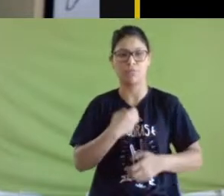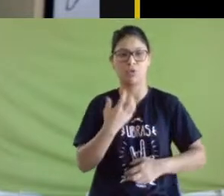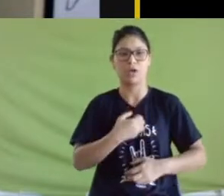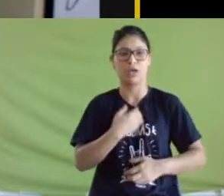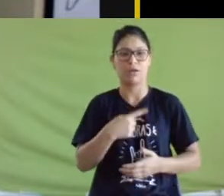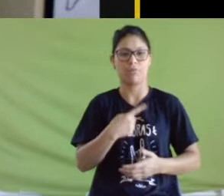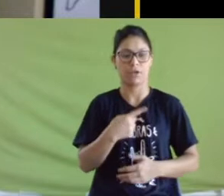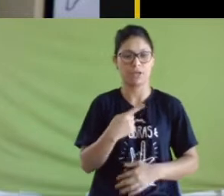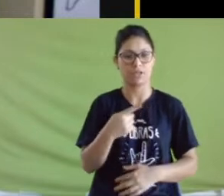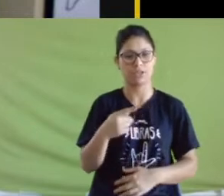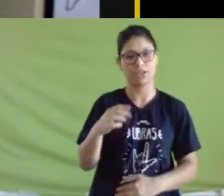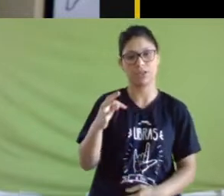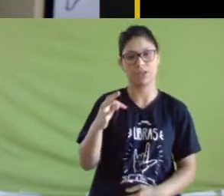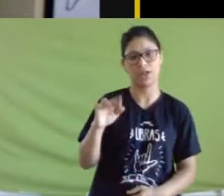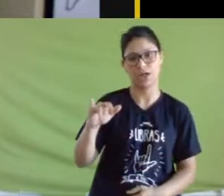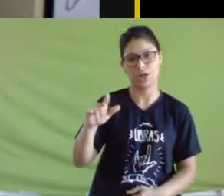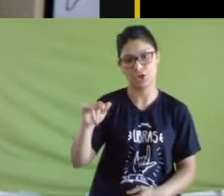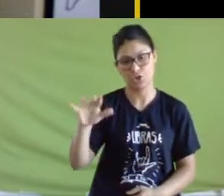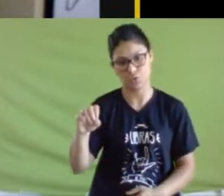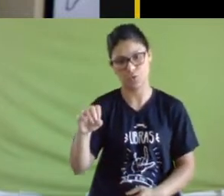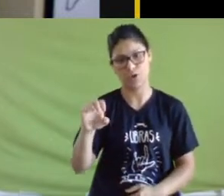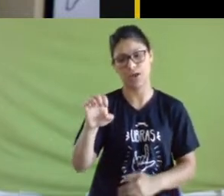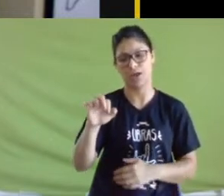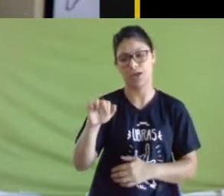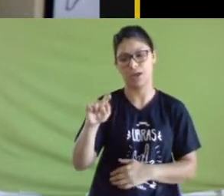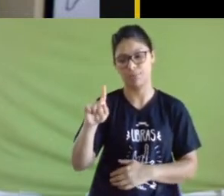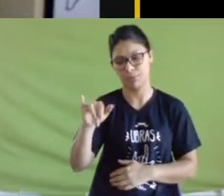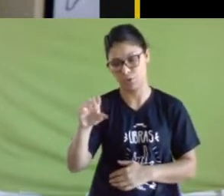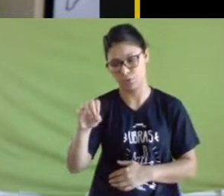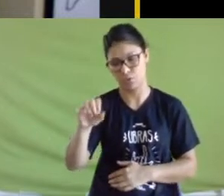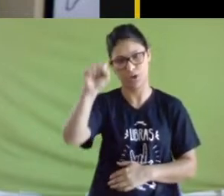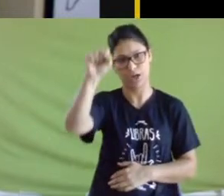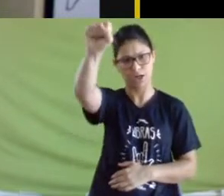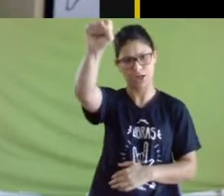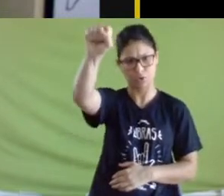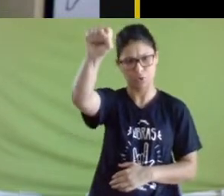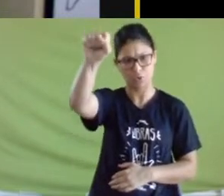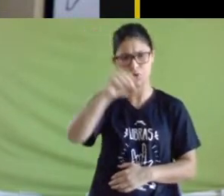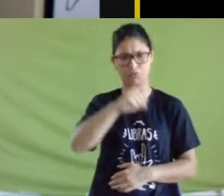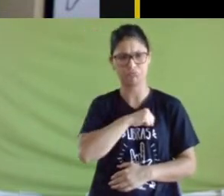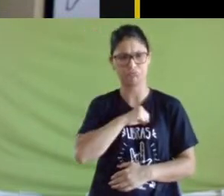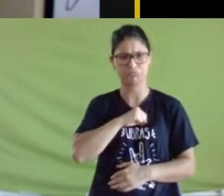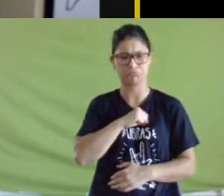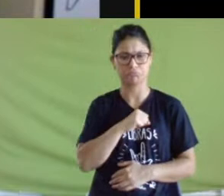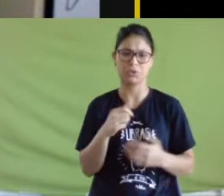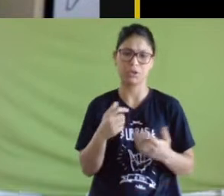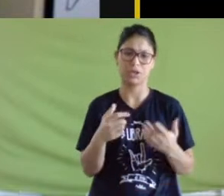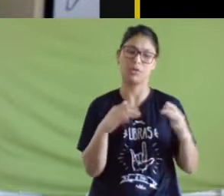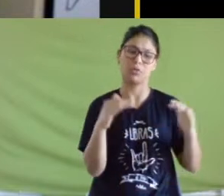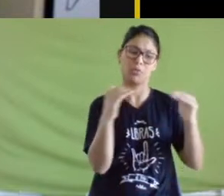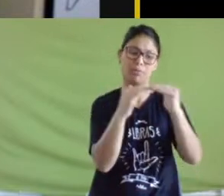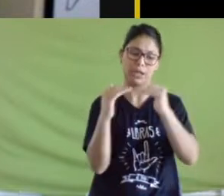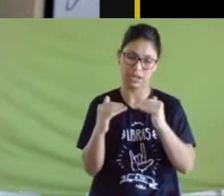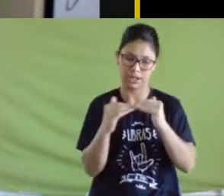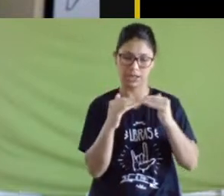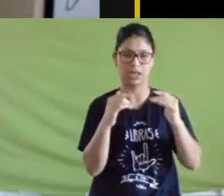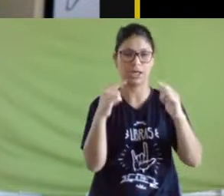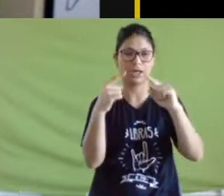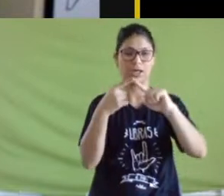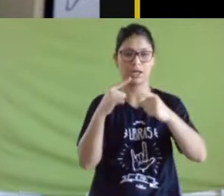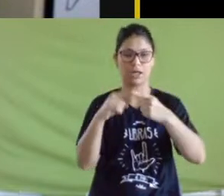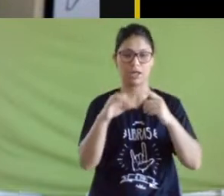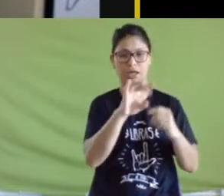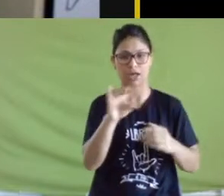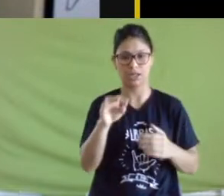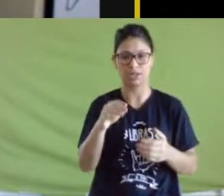poemas épicos, heróicos, também usam lugares comuns adequados a cada gênero. Quer dizer, isso